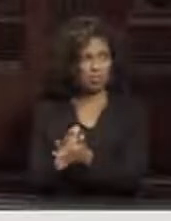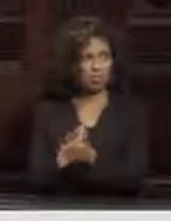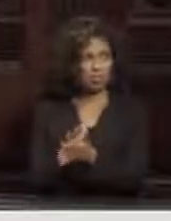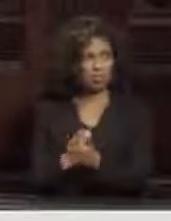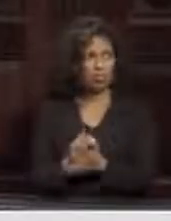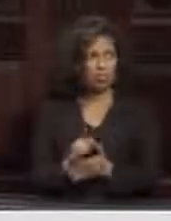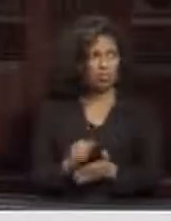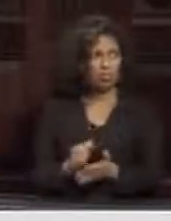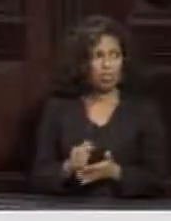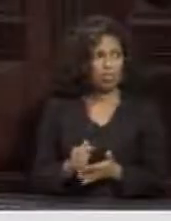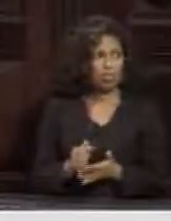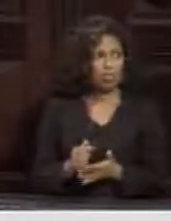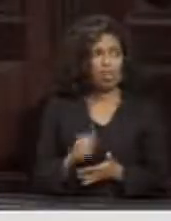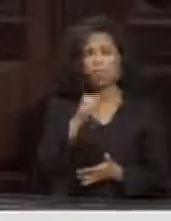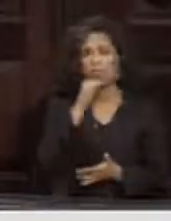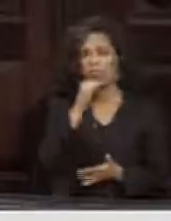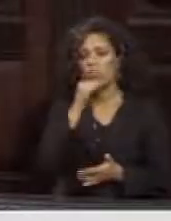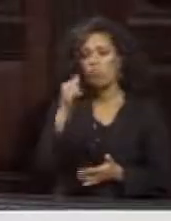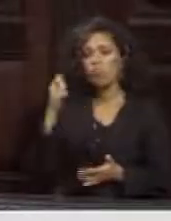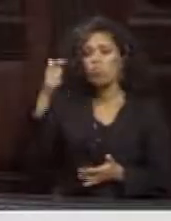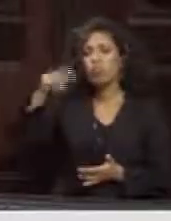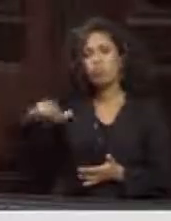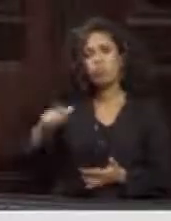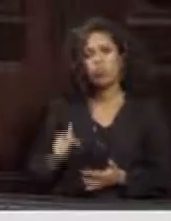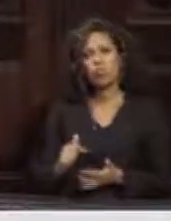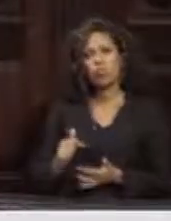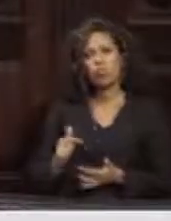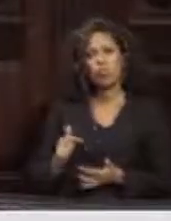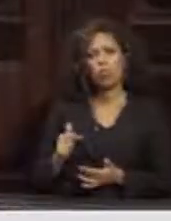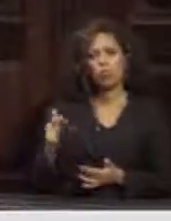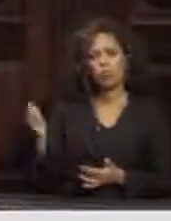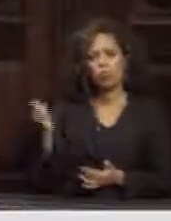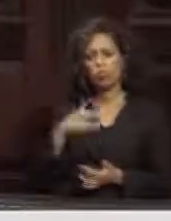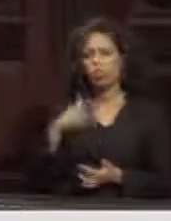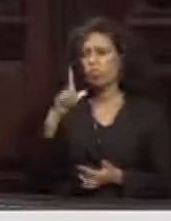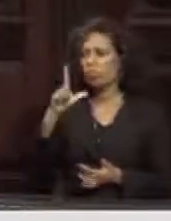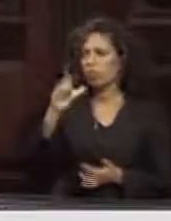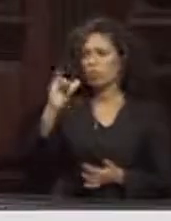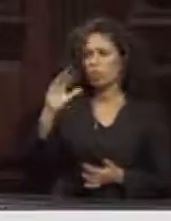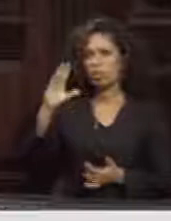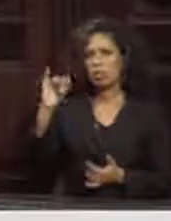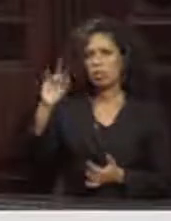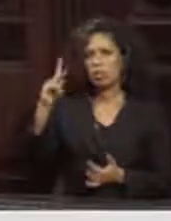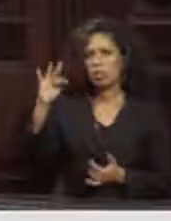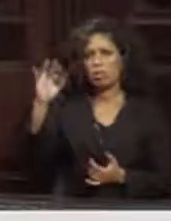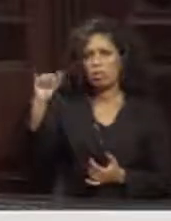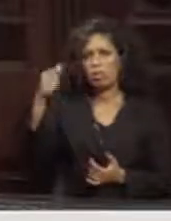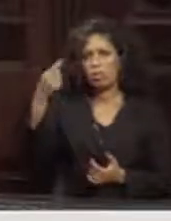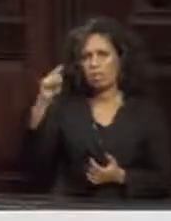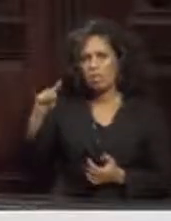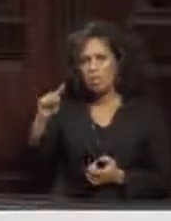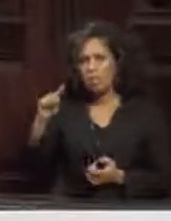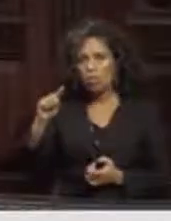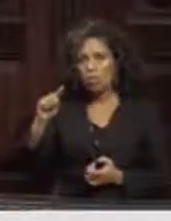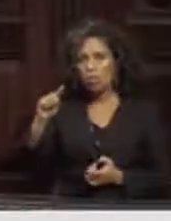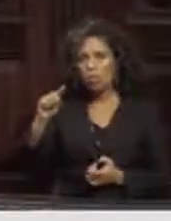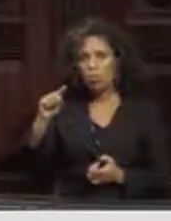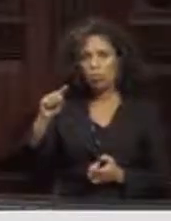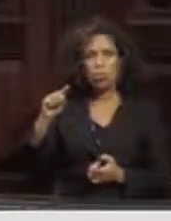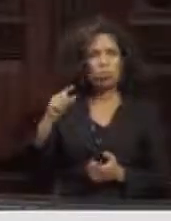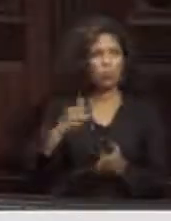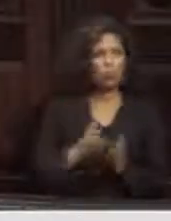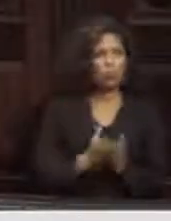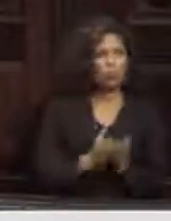licitação de barcas só não ocorreu até agora. Justiça seja feita, porque essa casa, inclusive, exigiu uma série de audiências públicas,